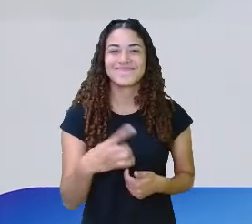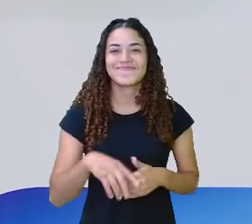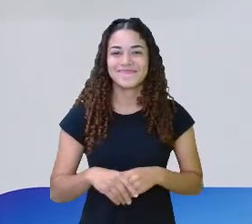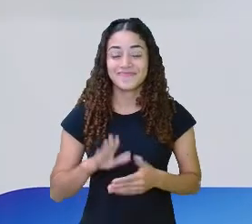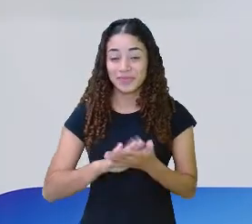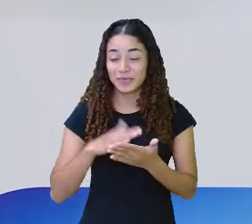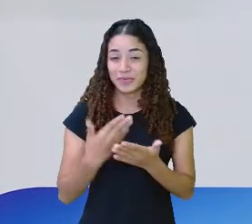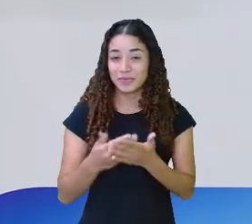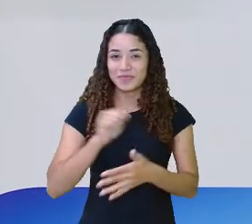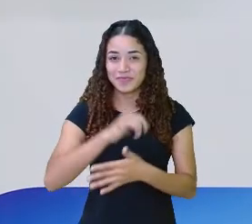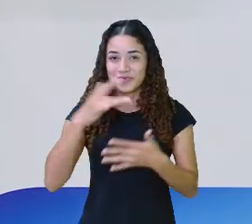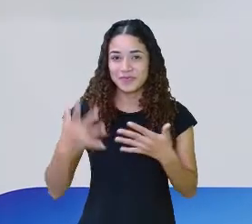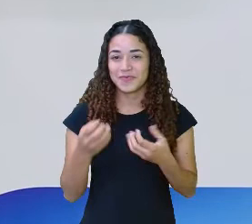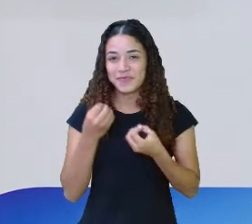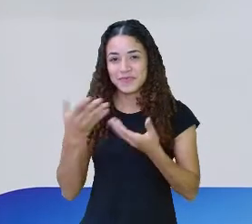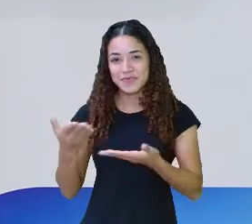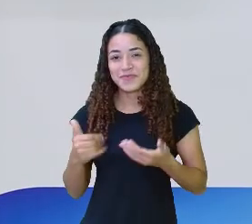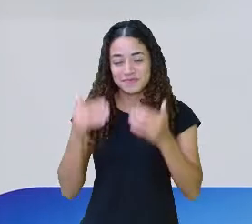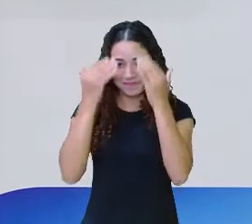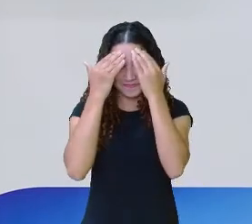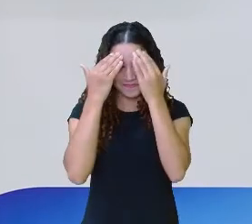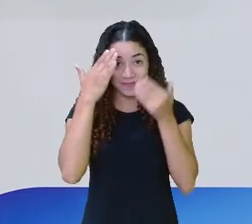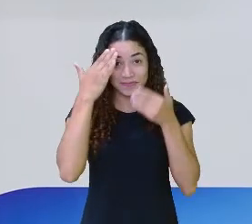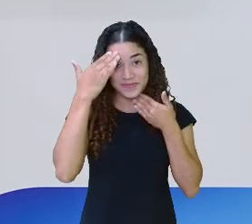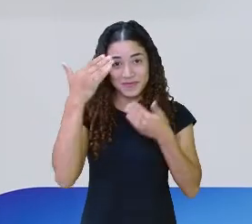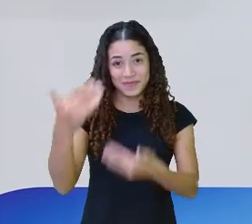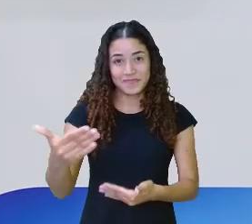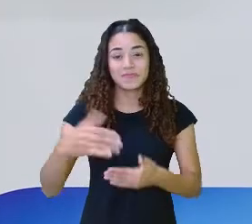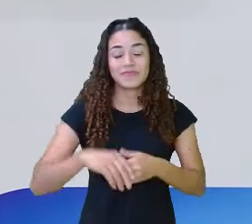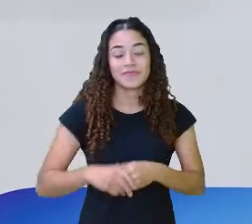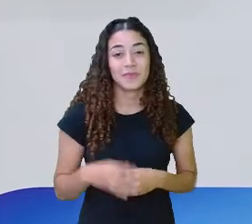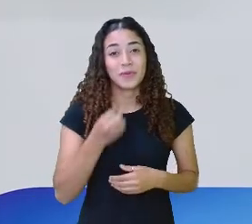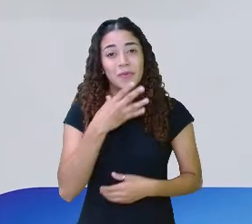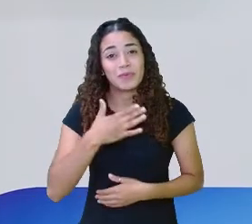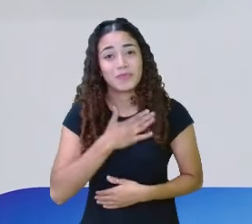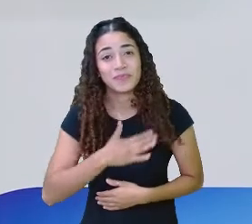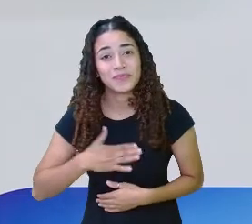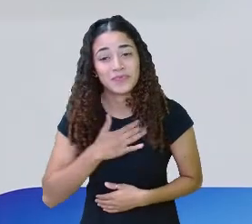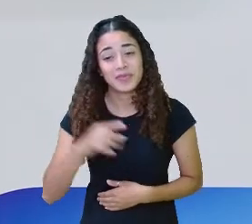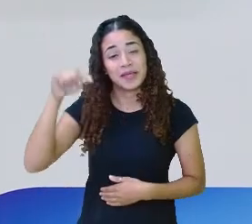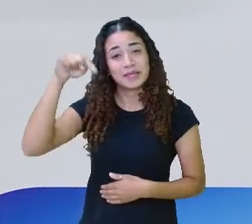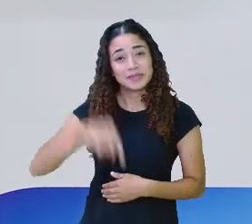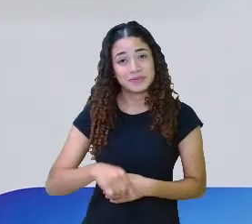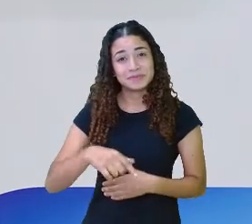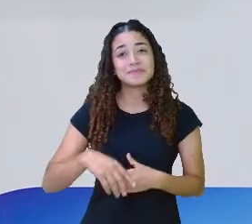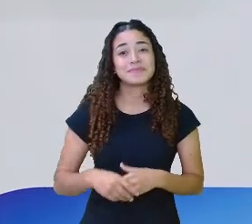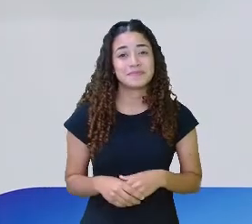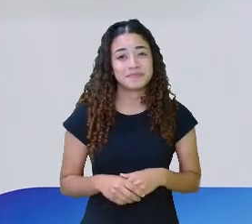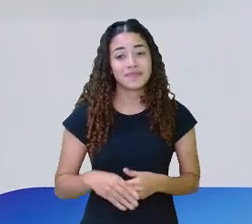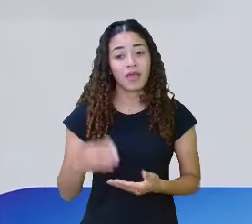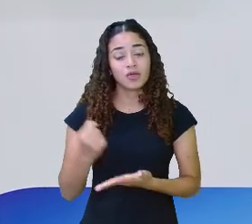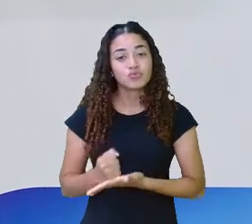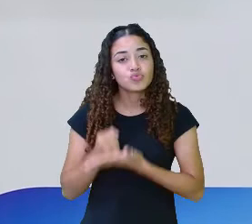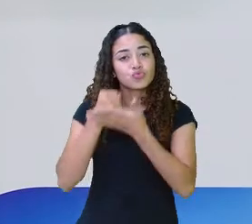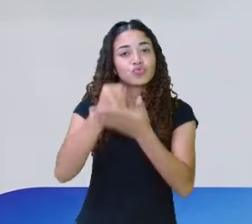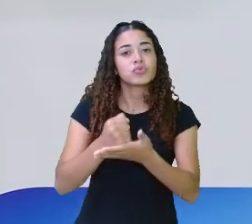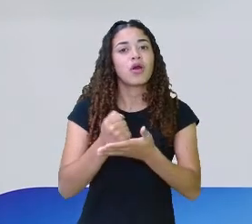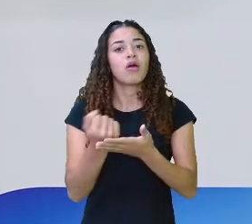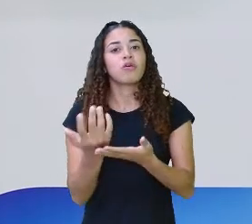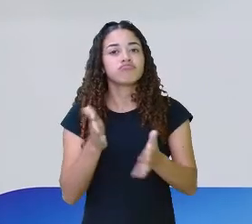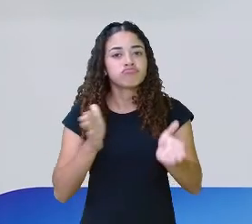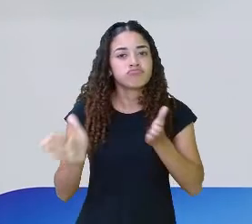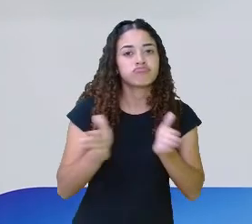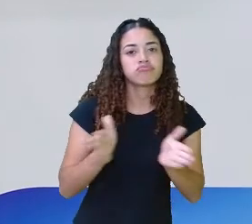Ingrid. Seja muito bem-vinda à nossa aula, Ingrid. Que prazer ter vocês aqui para ajudar, né, nessa